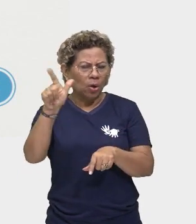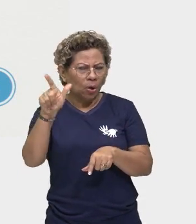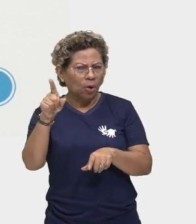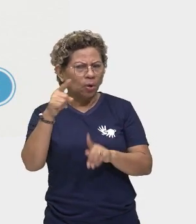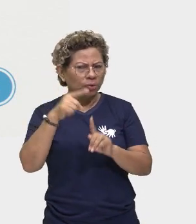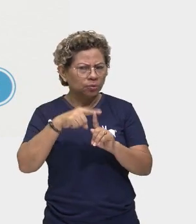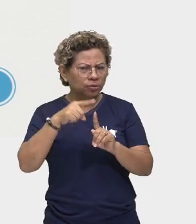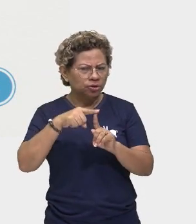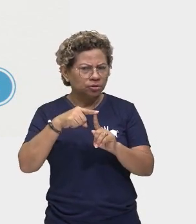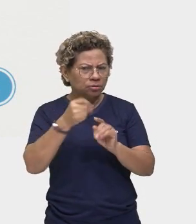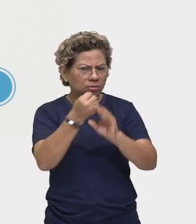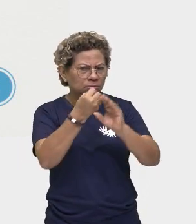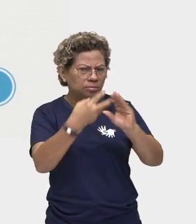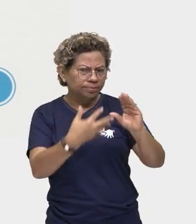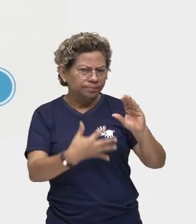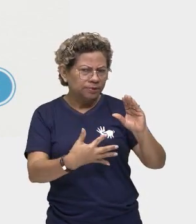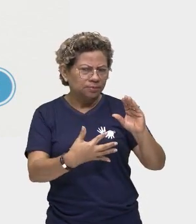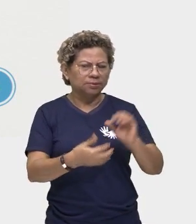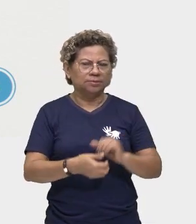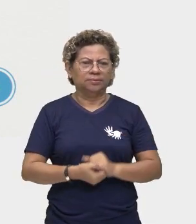característica?